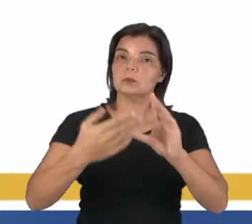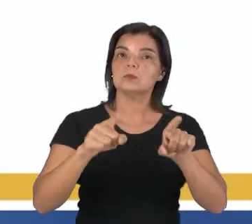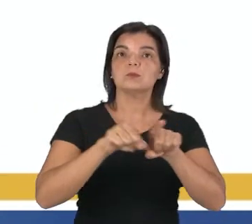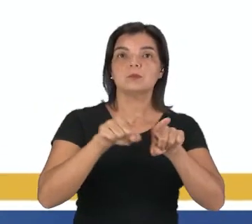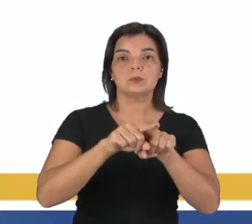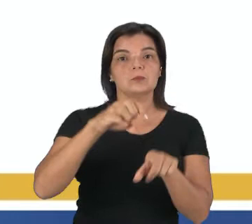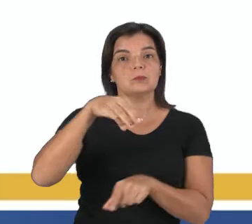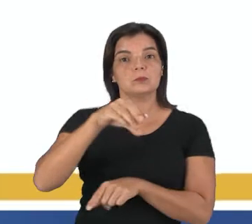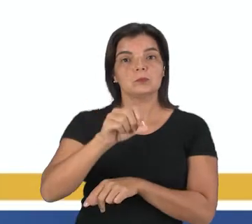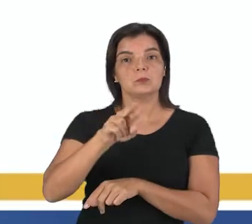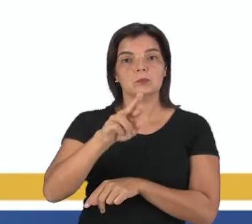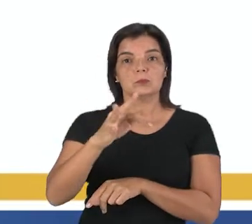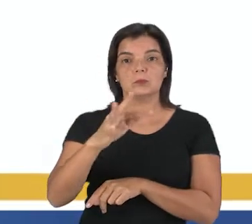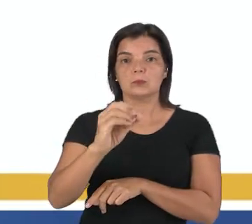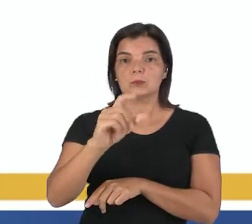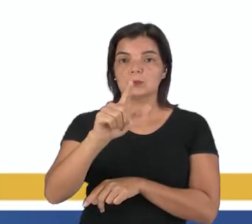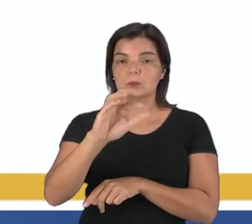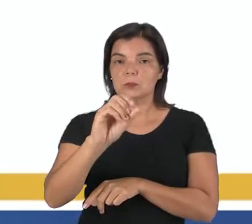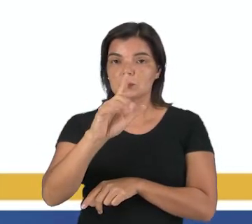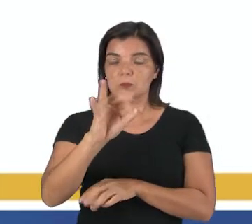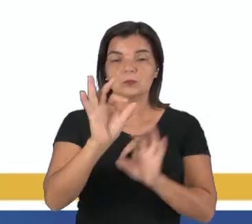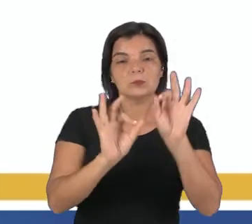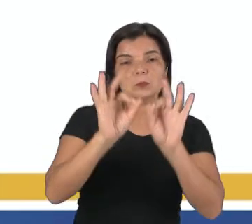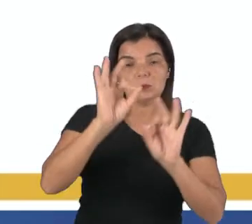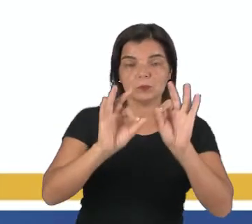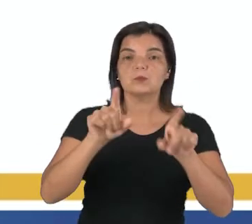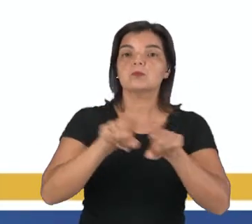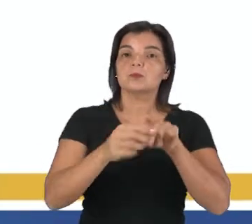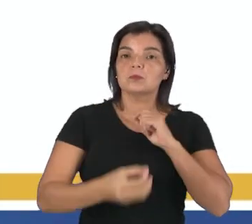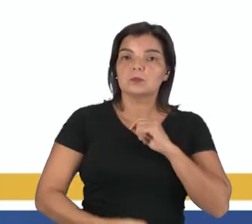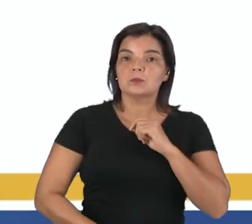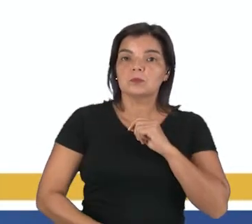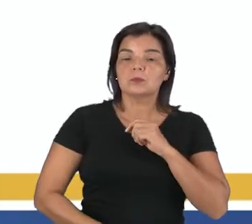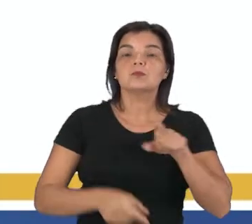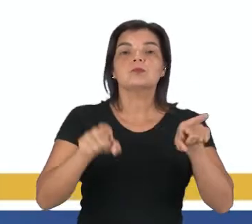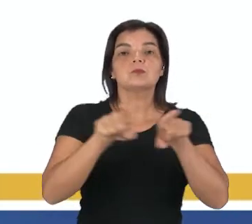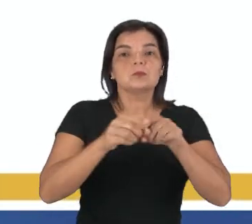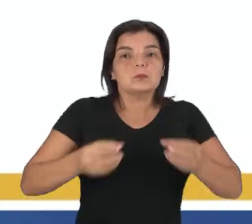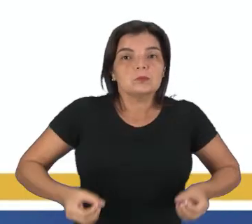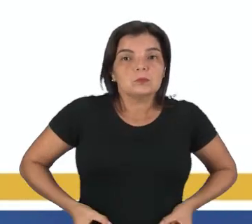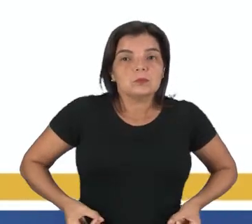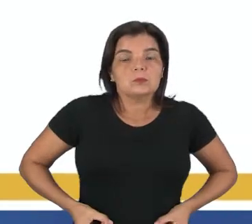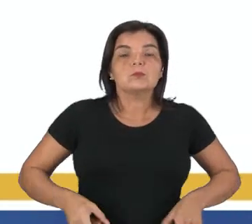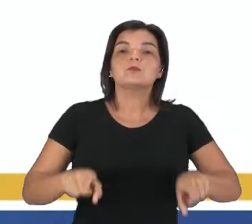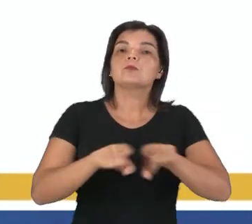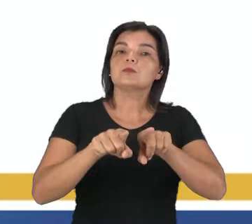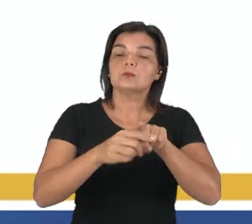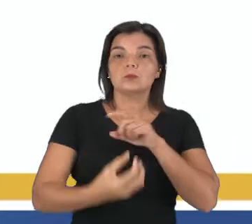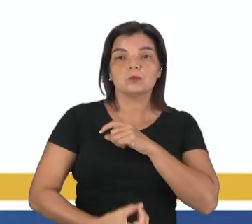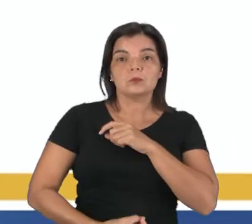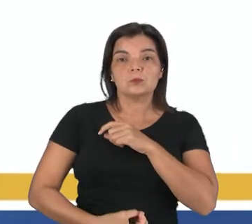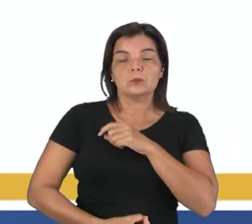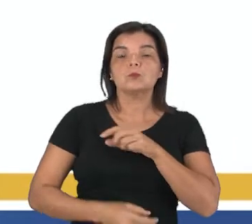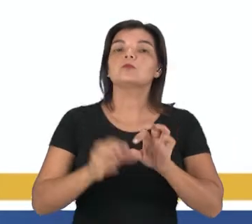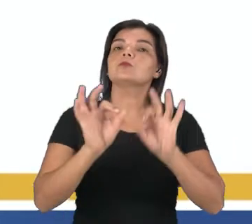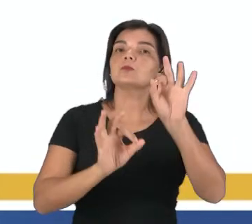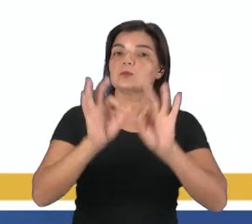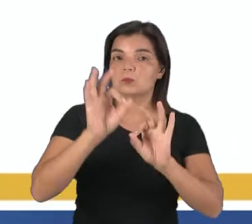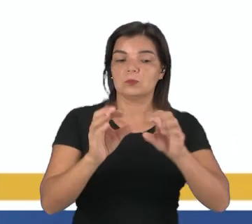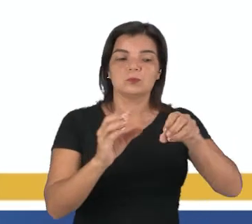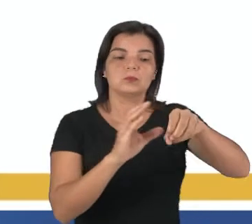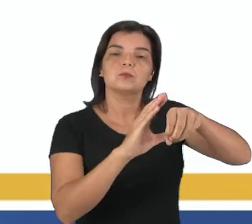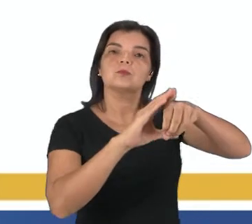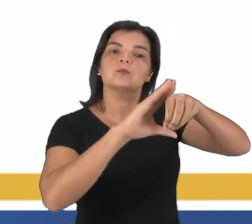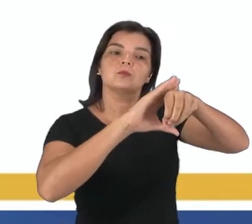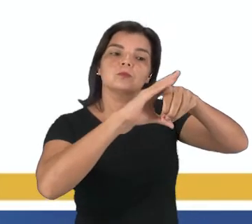características morfológicas, ou seja, em relação à forma, do útero e dos ovários. O útero ele vai ser um órgão que tem um formato de